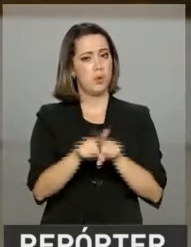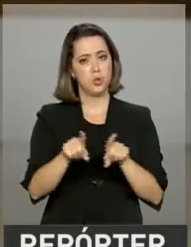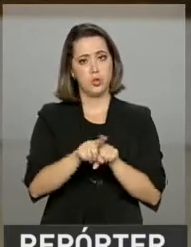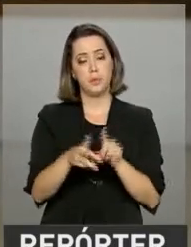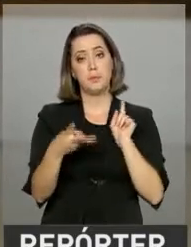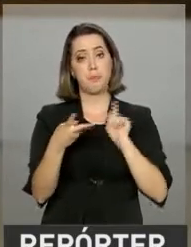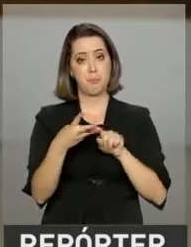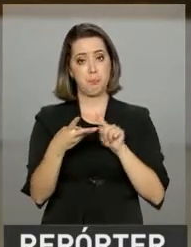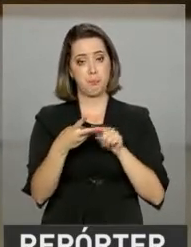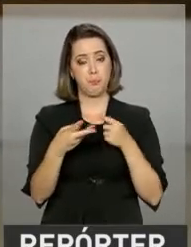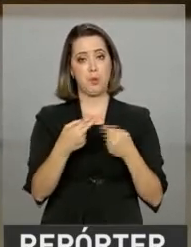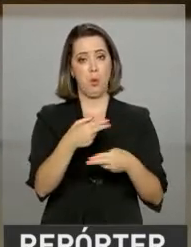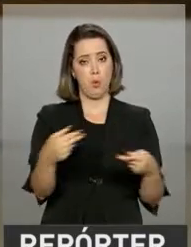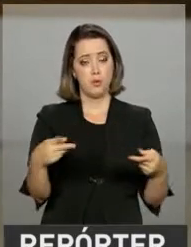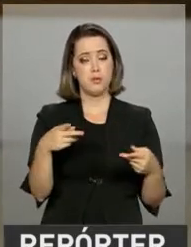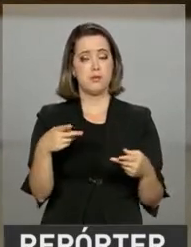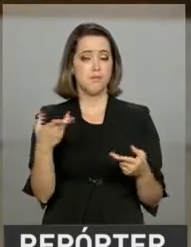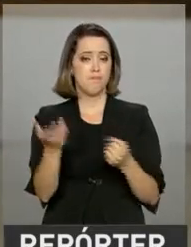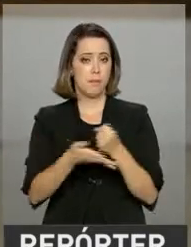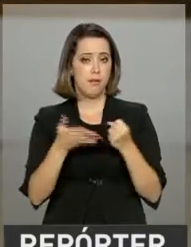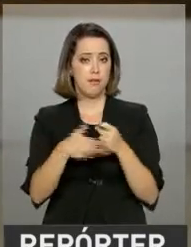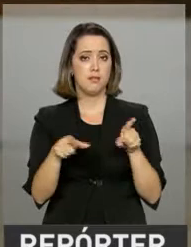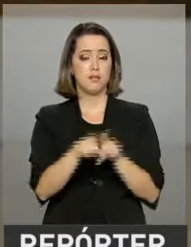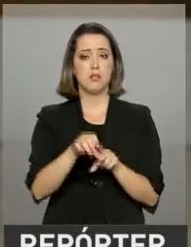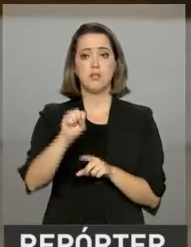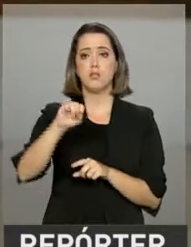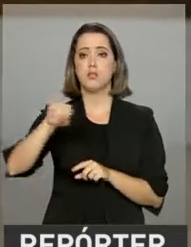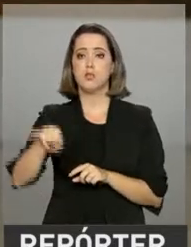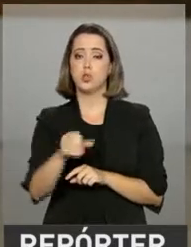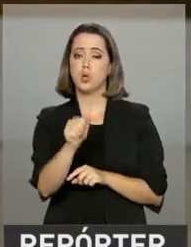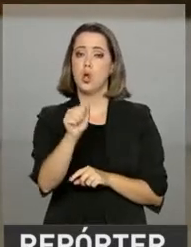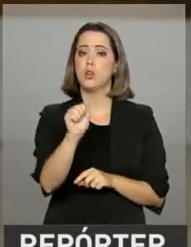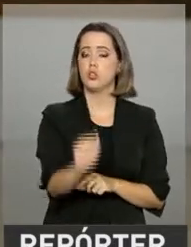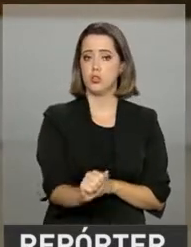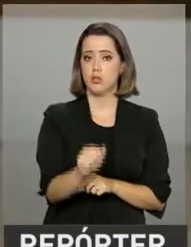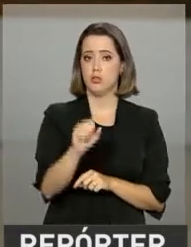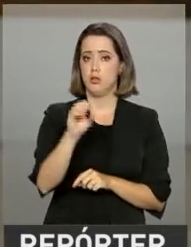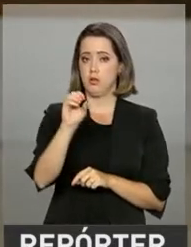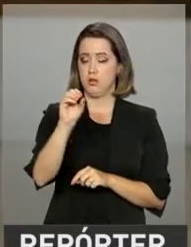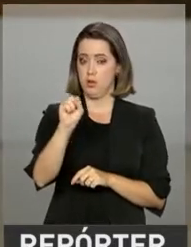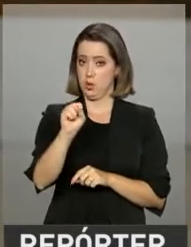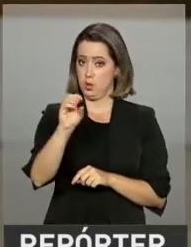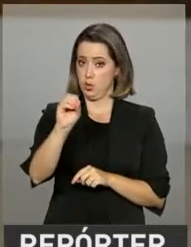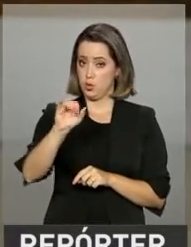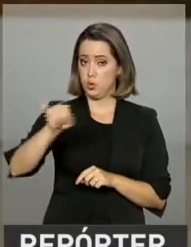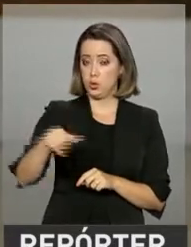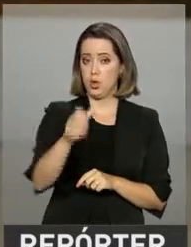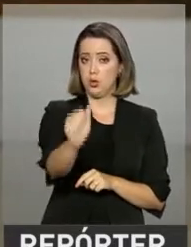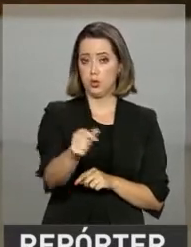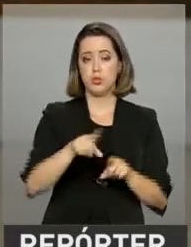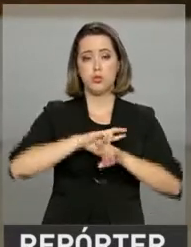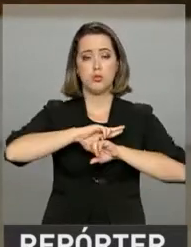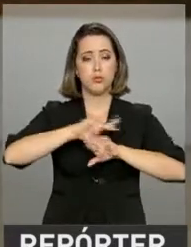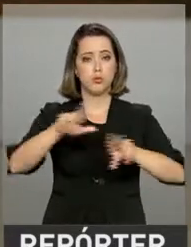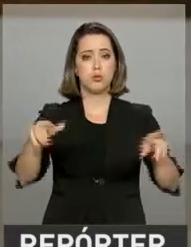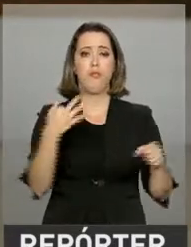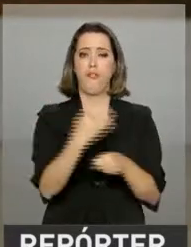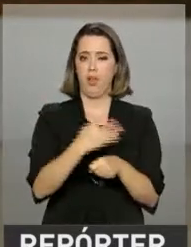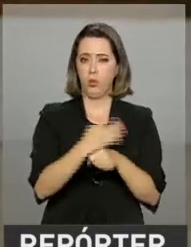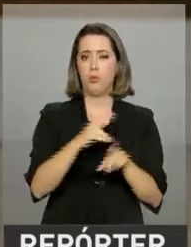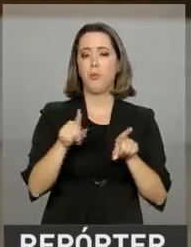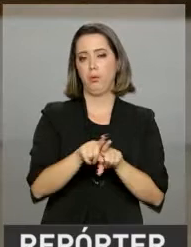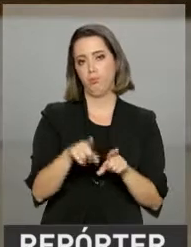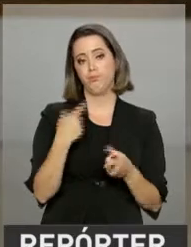básicos como soja em grãos e minério de ferro na primeira semana do brasil a balança comercial brasileira registrou um superávit